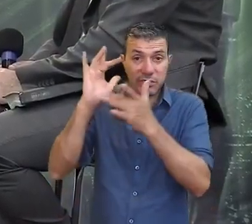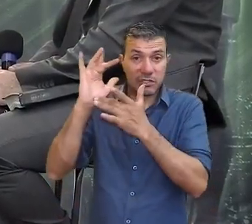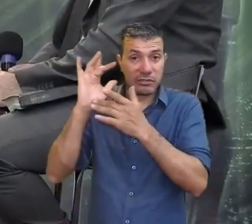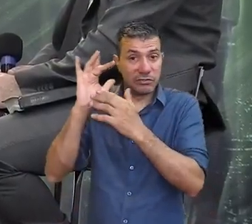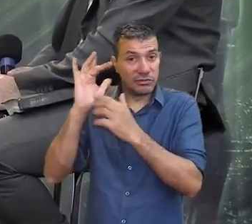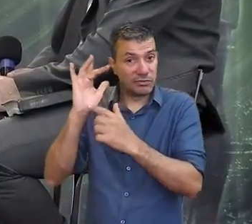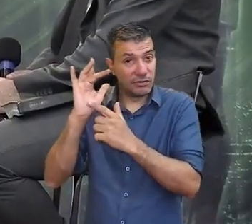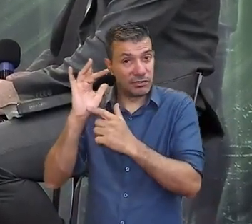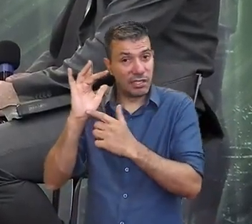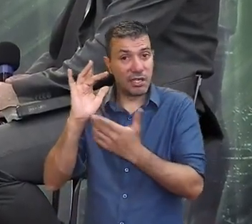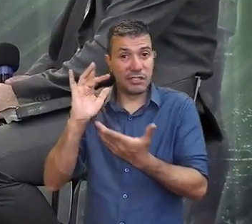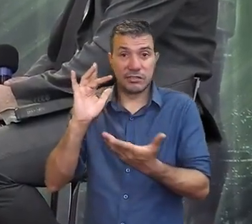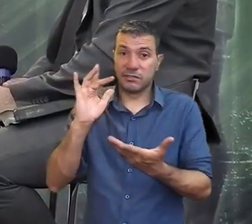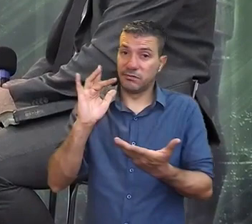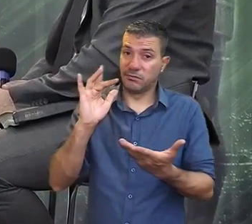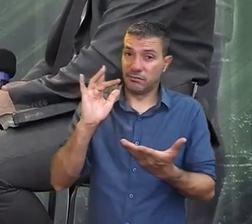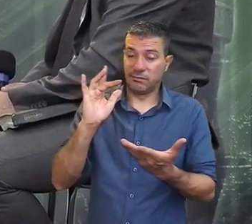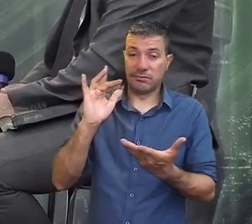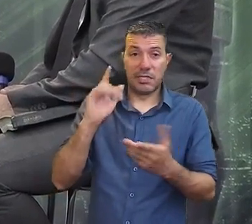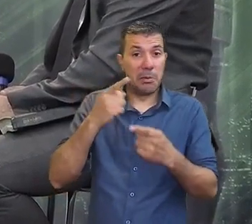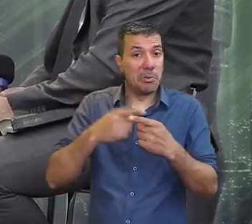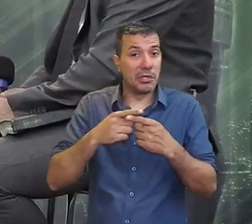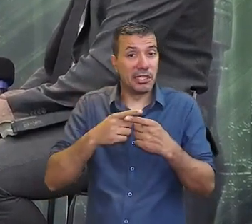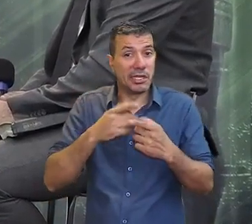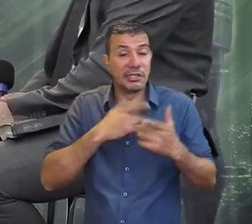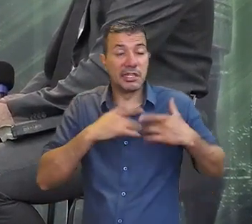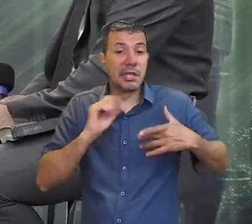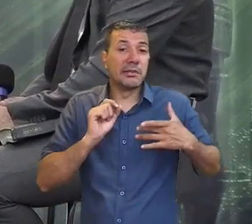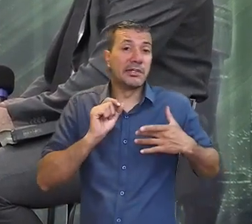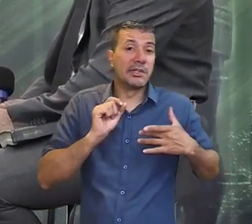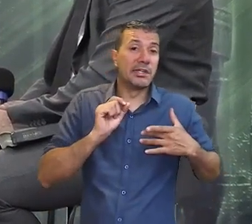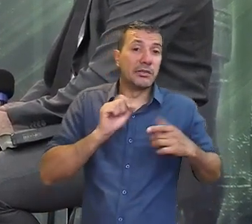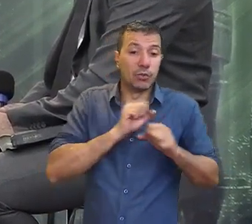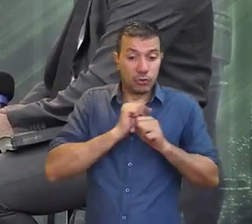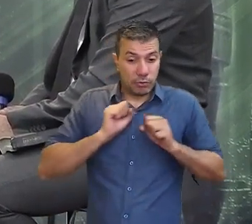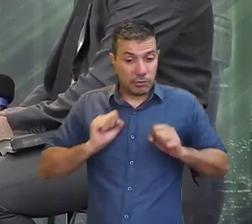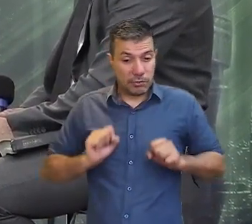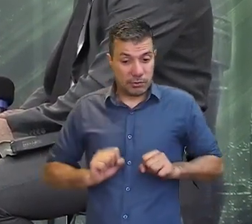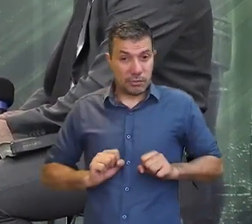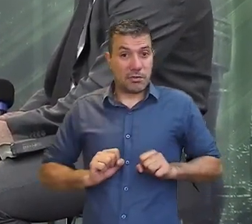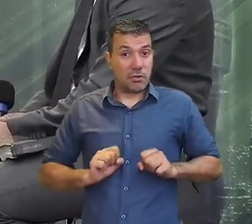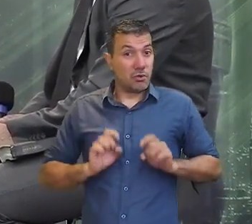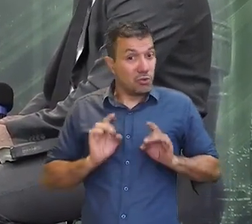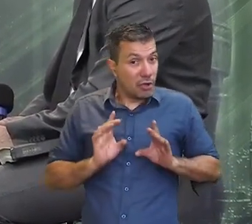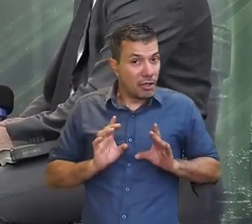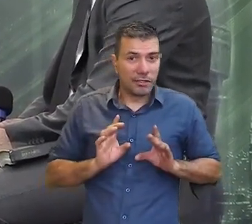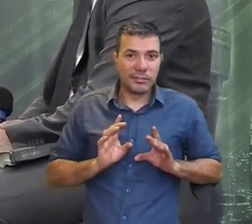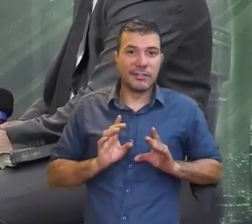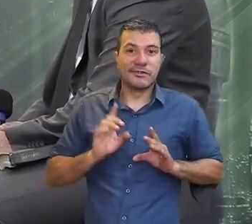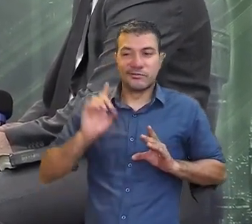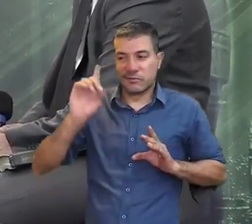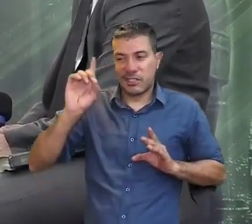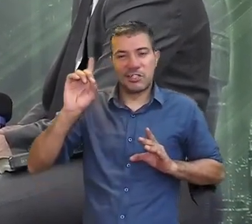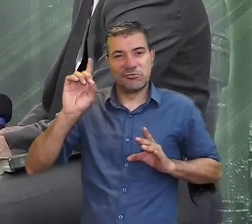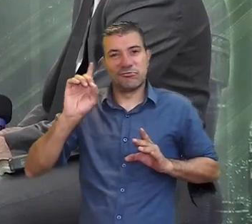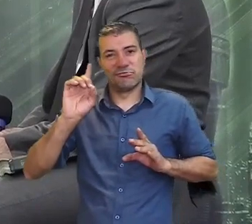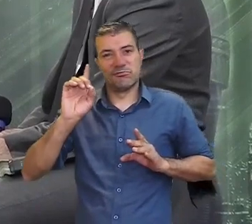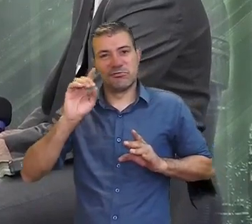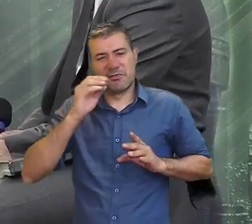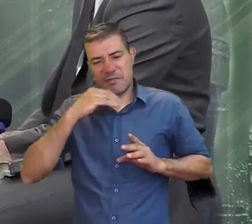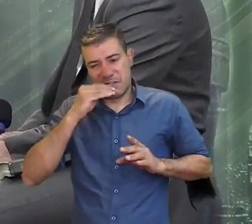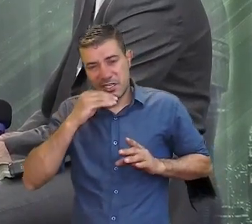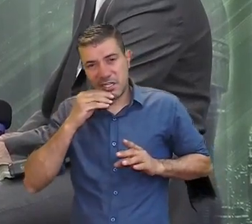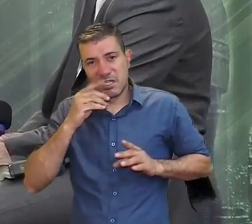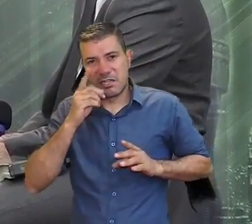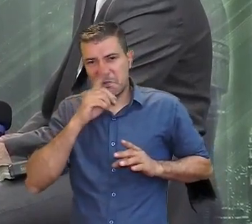Deus. Mas olha aqui, diz, porque não temos qualquer sumo sacerdote, mas alguém que conhece as suas fraquezas. Deus conhece as suas